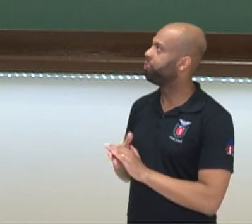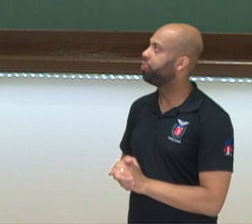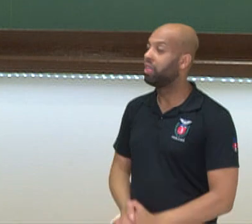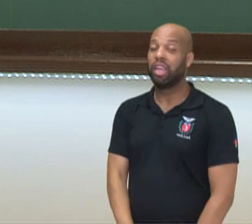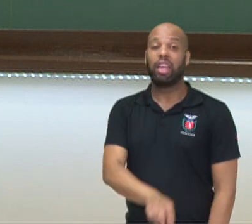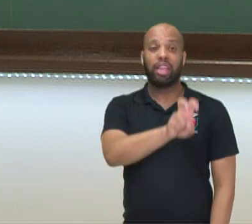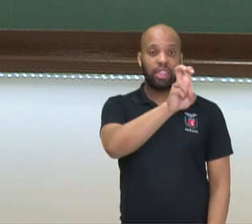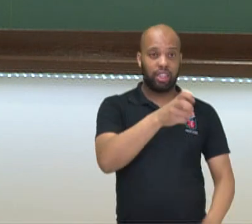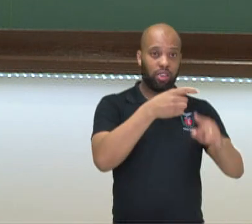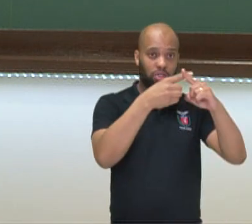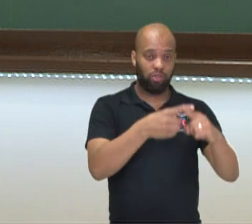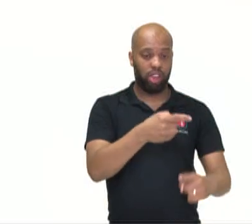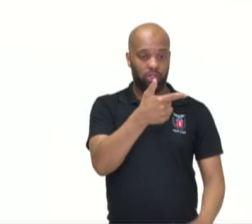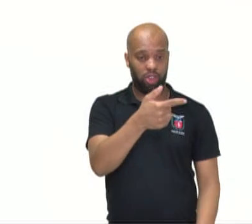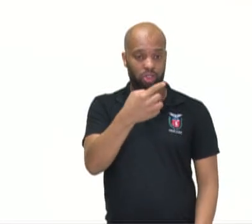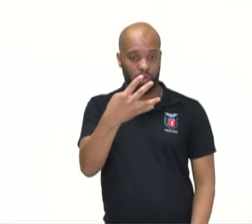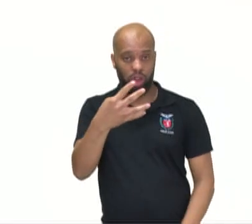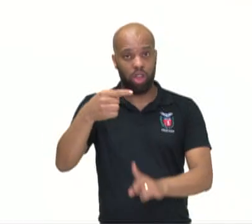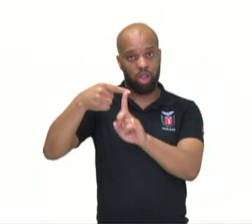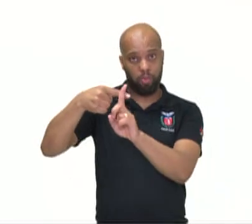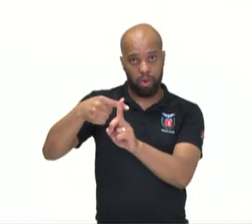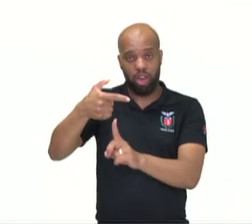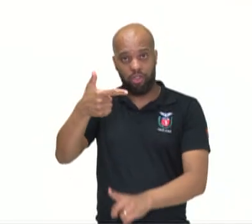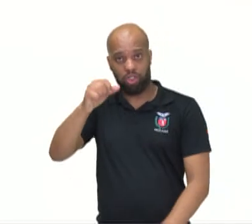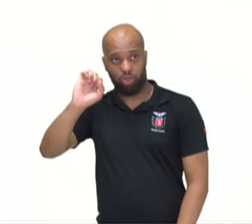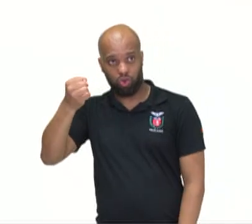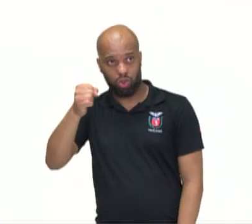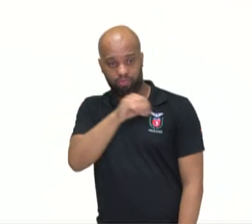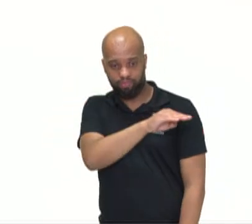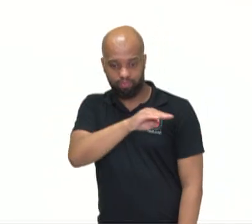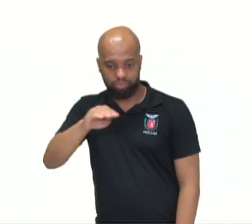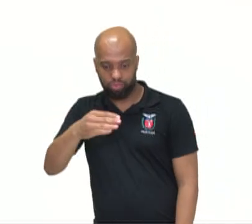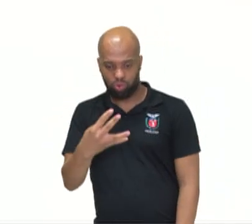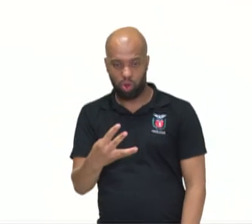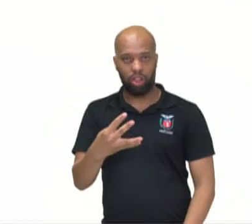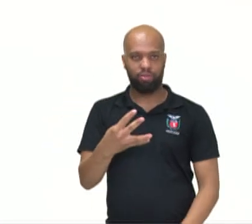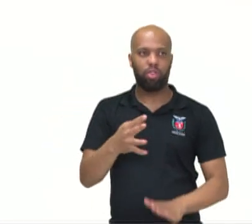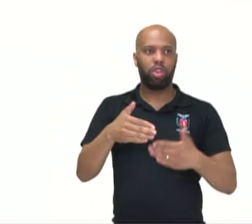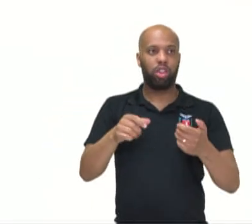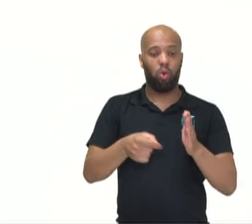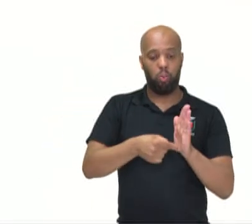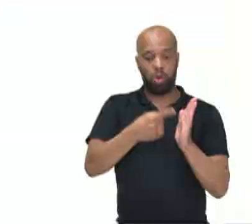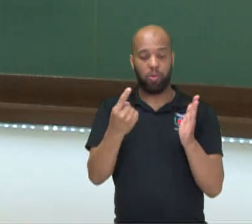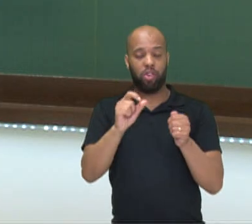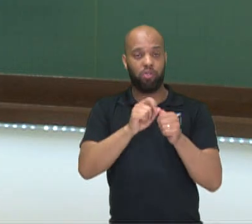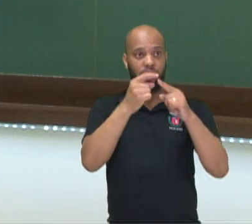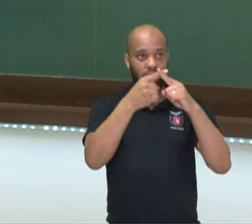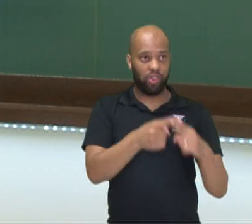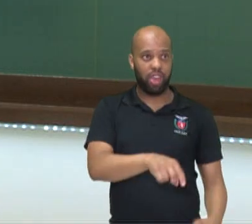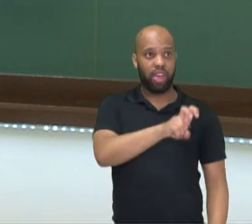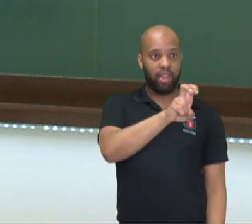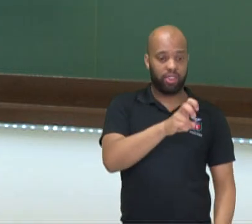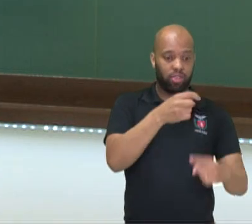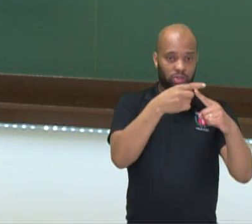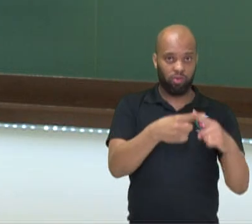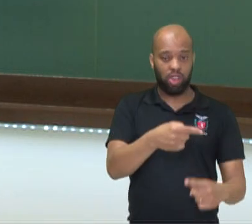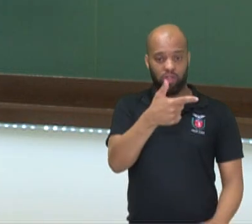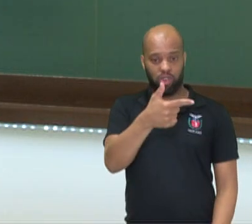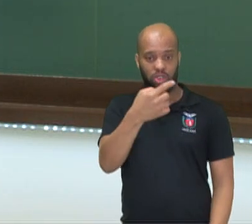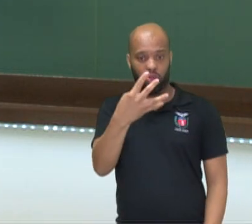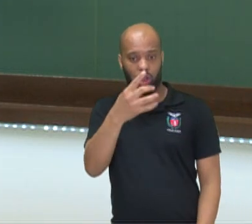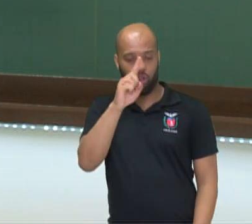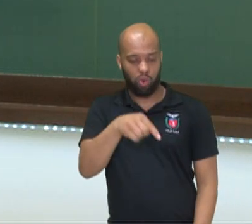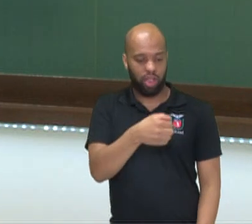5 vezes 24 mais 28 dividido por 4. Vou fazer a multiplicação primeiro. 5 vezes 24 é 120.